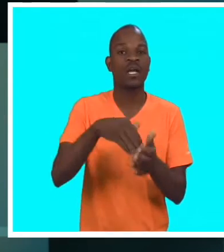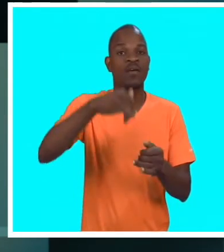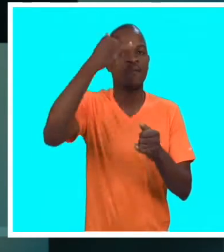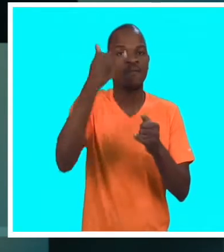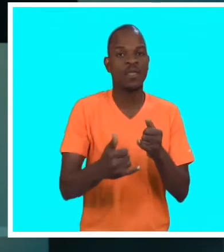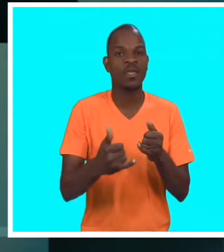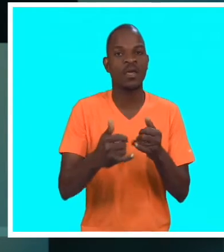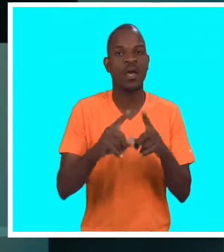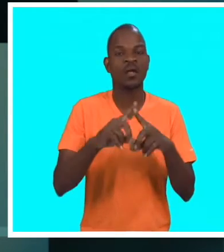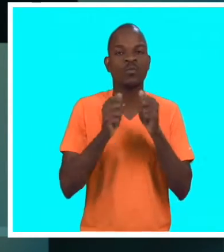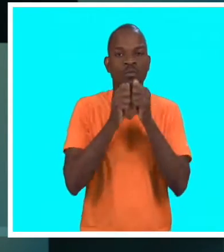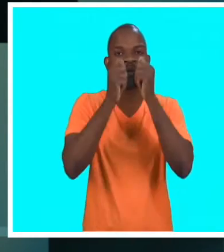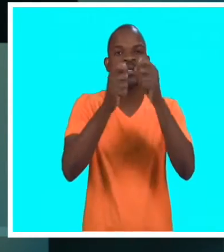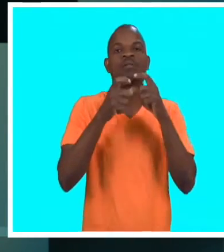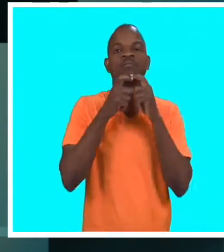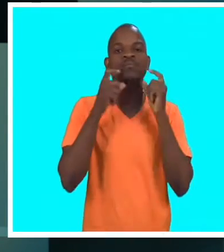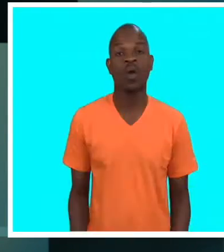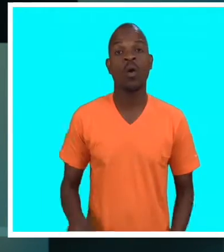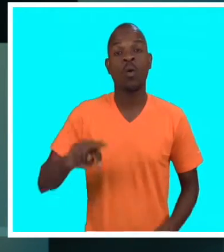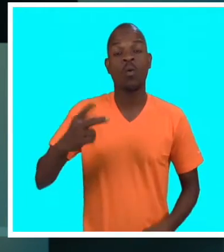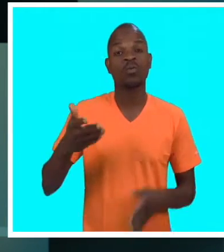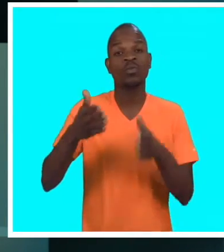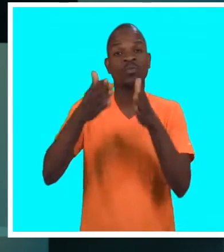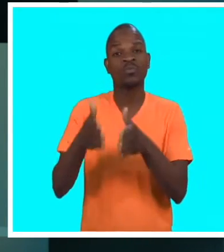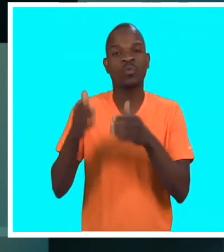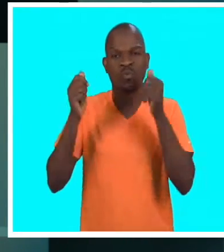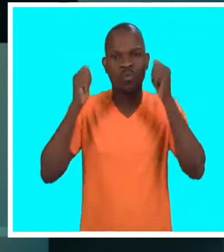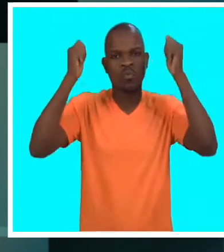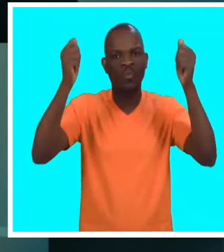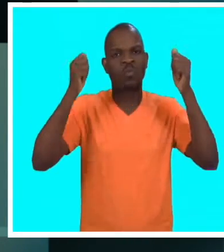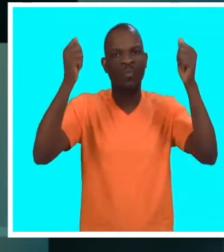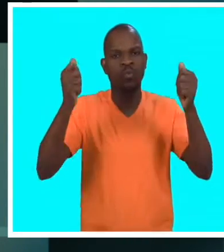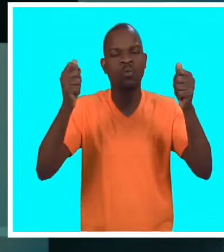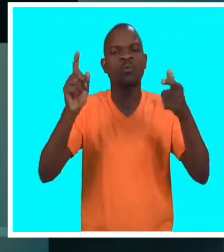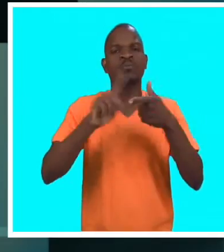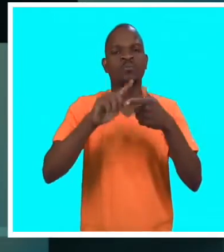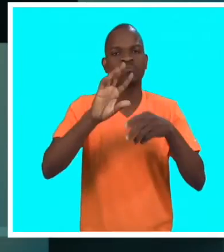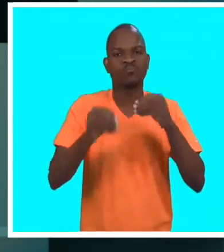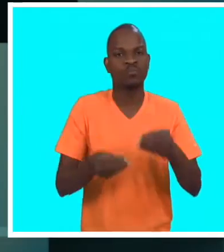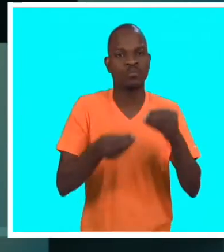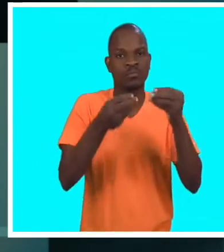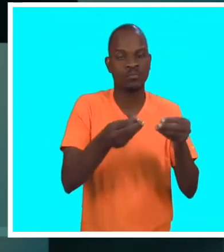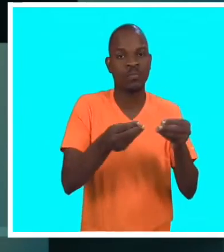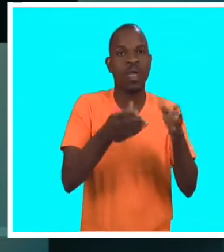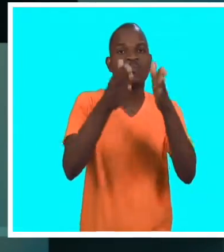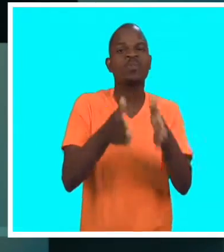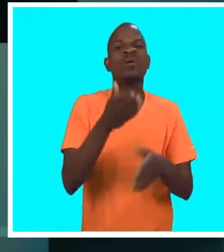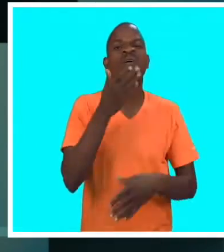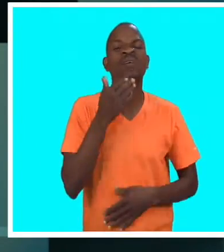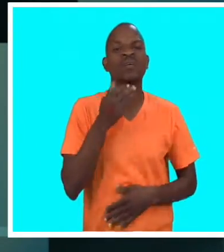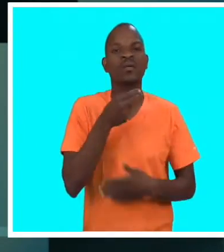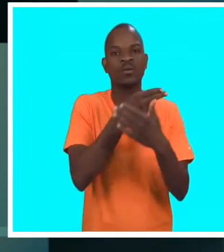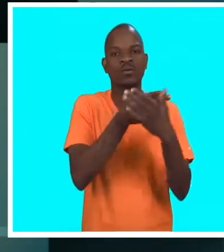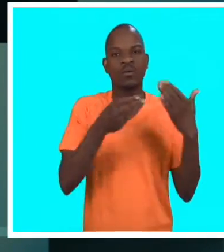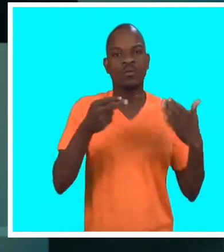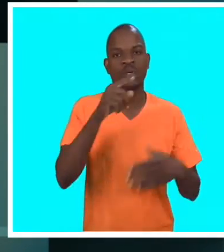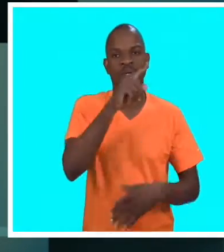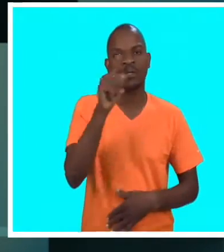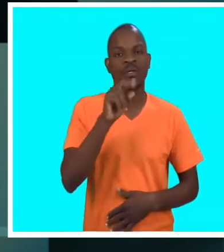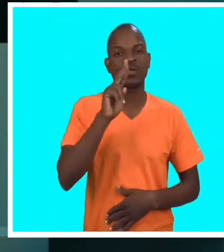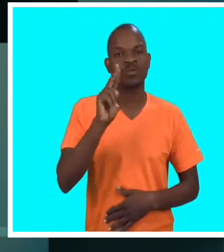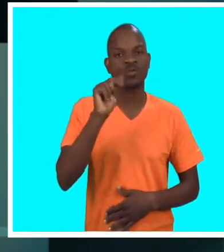final da Taça Moçambique MCR. Outro adepto a homenagear, mas de forma particular é